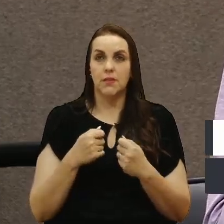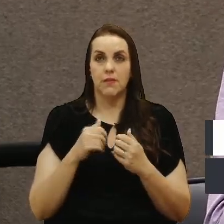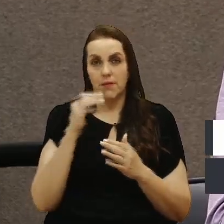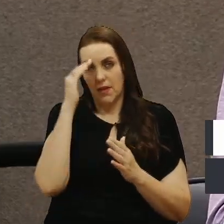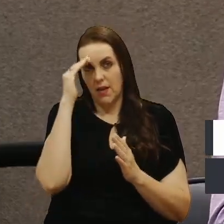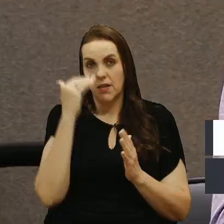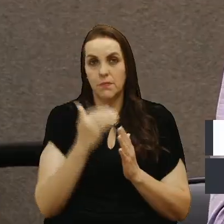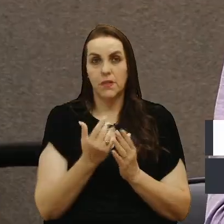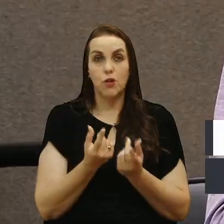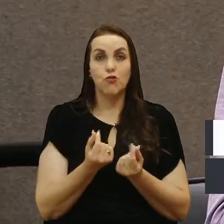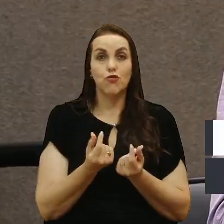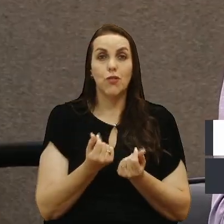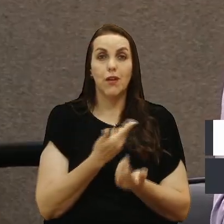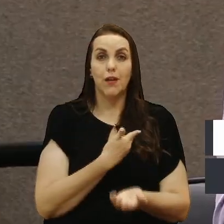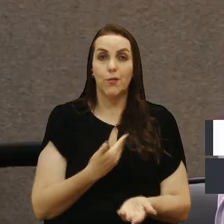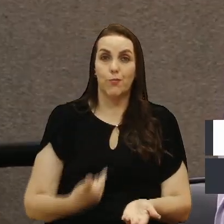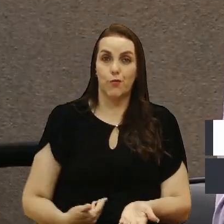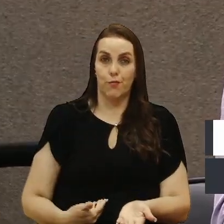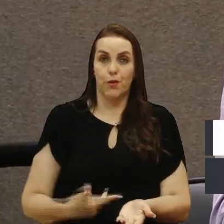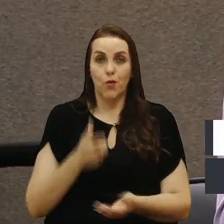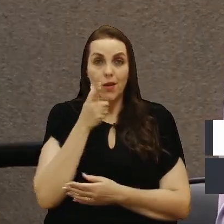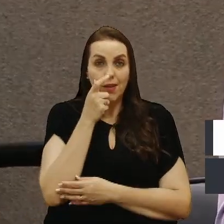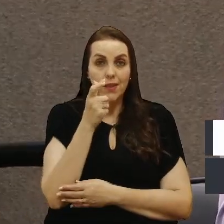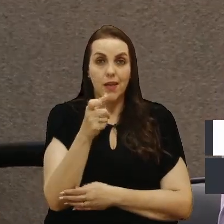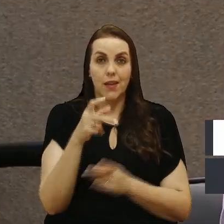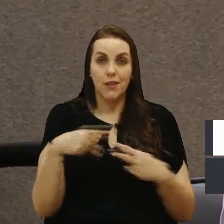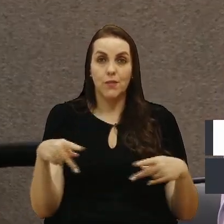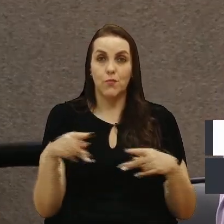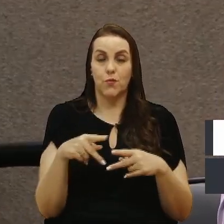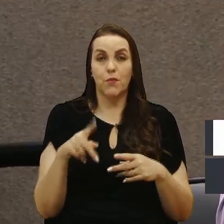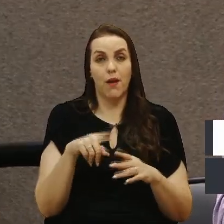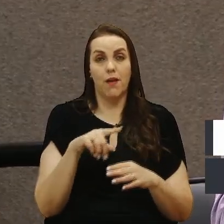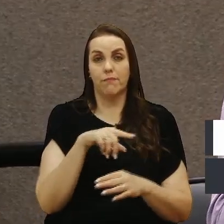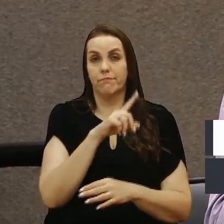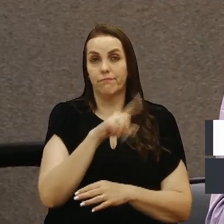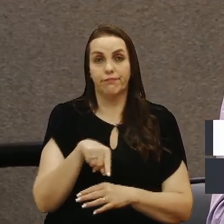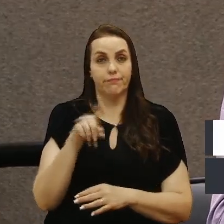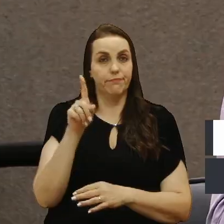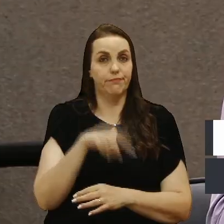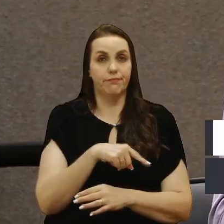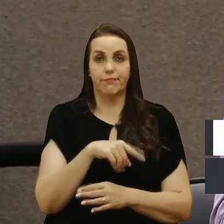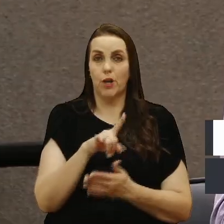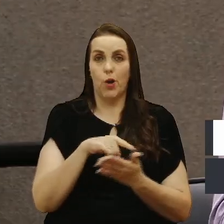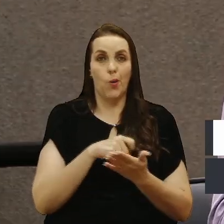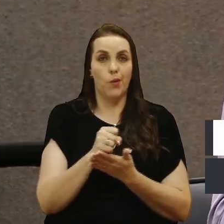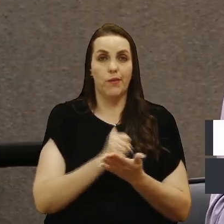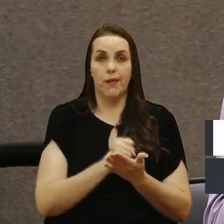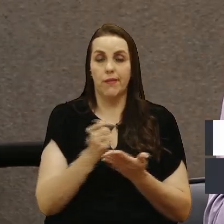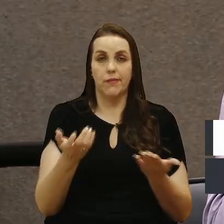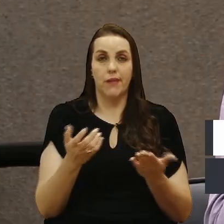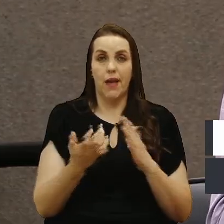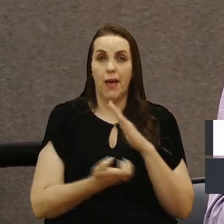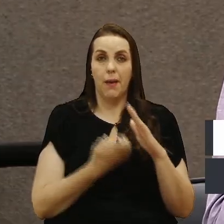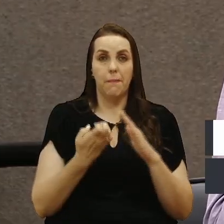o dinheiro público, respeitando o interesse público, era rescindir o contrato com a empresa que não cumpriu nada daquilo que